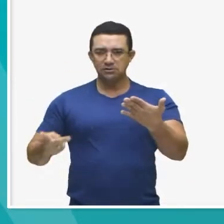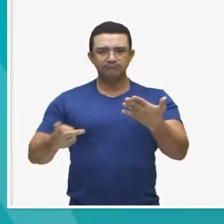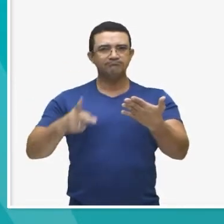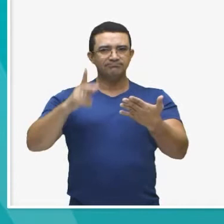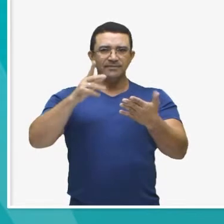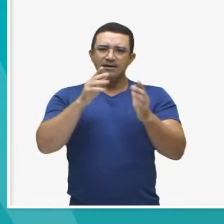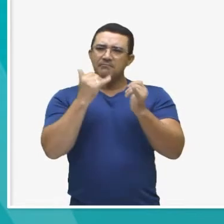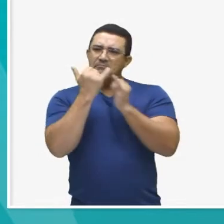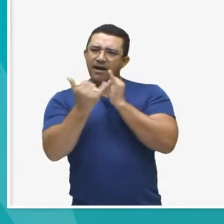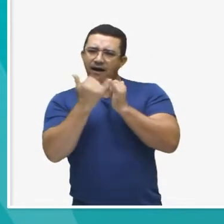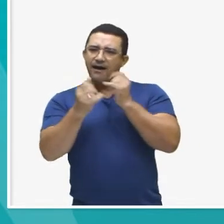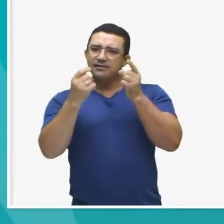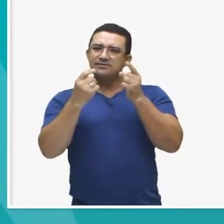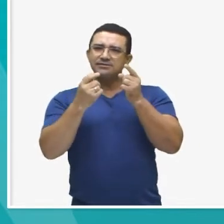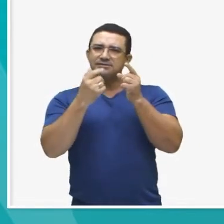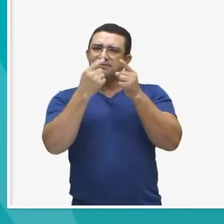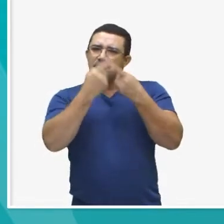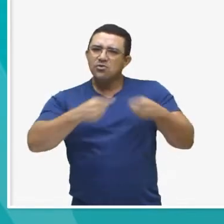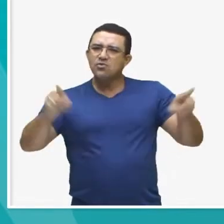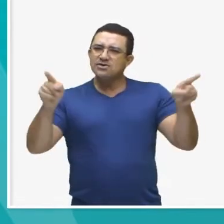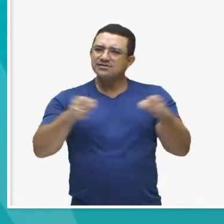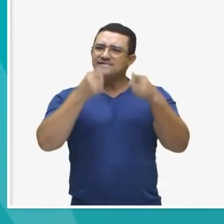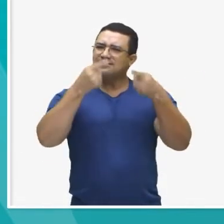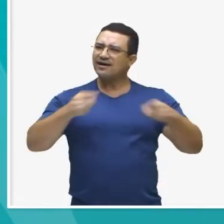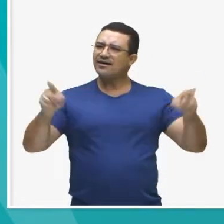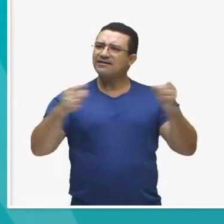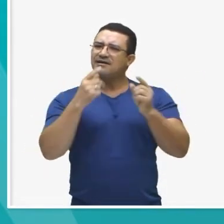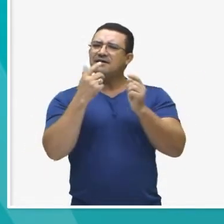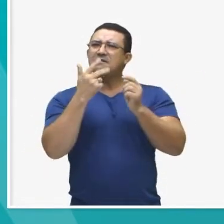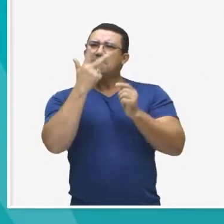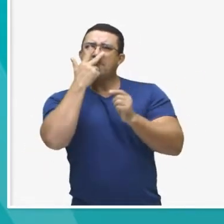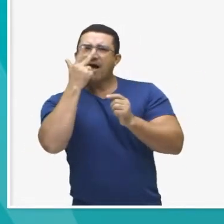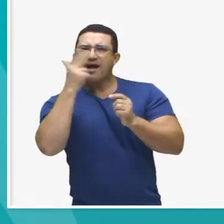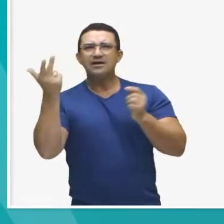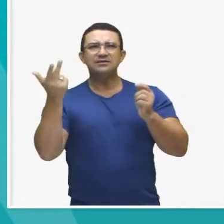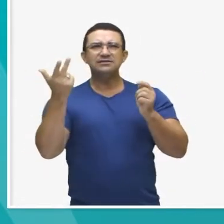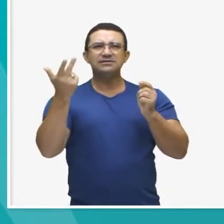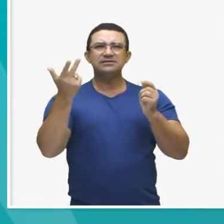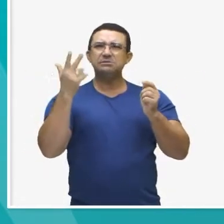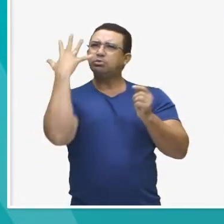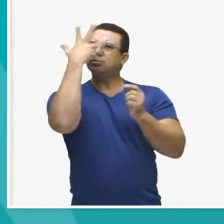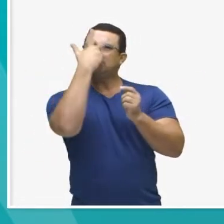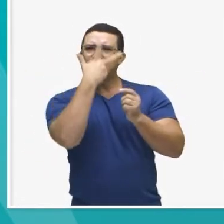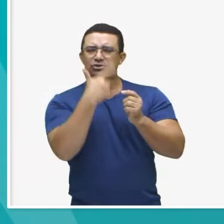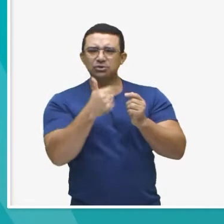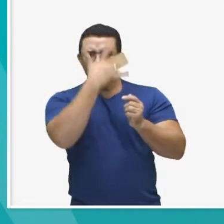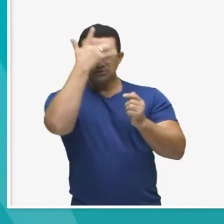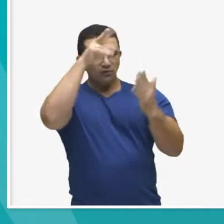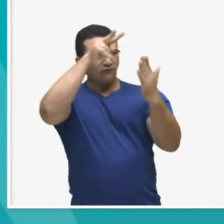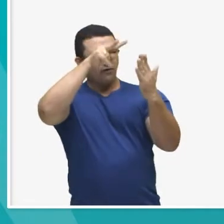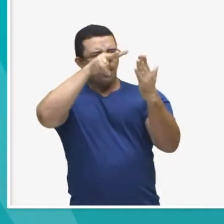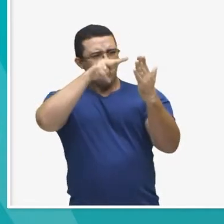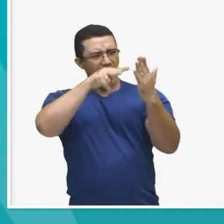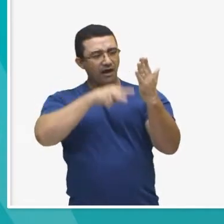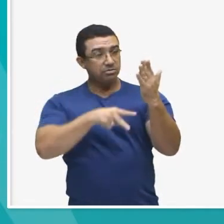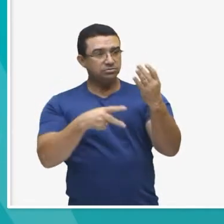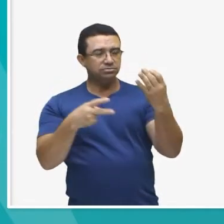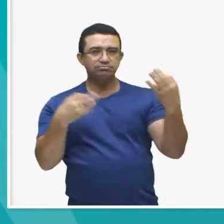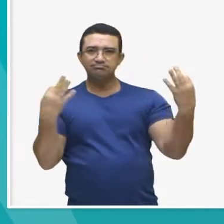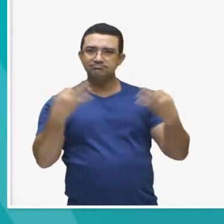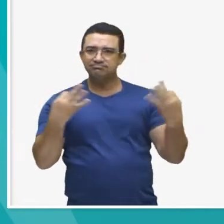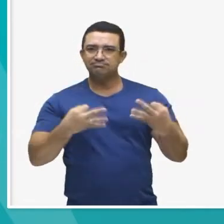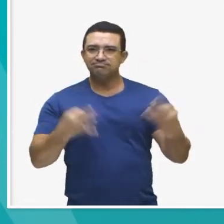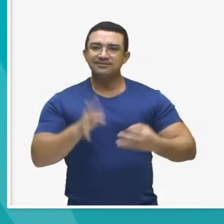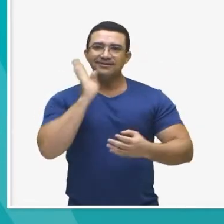musicalmente agradáveis, né? Parece com algo que tem uma musicalidade, embora não se tenha uma música de fato. Por quê? Porque ele